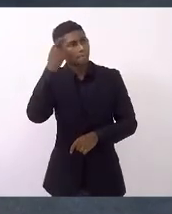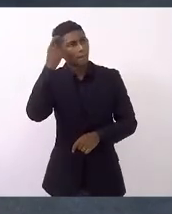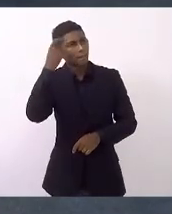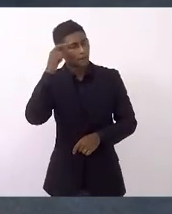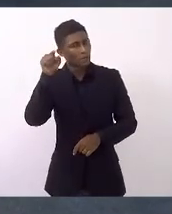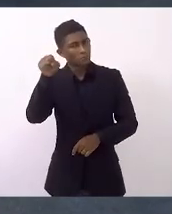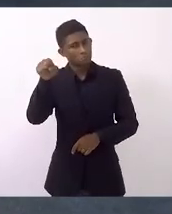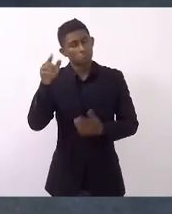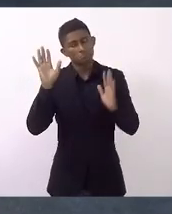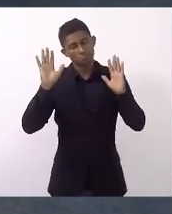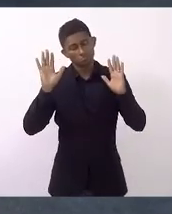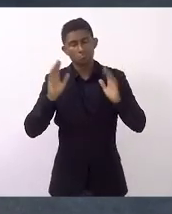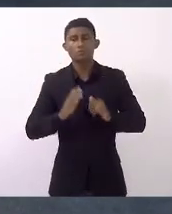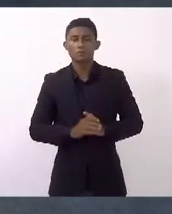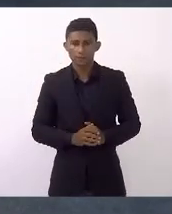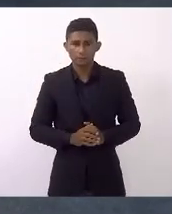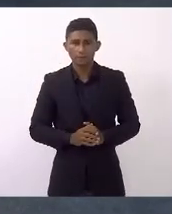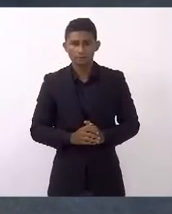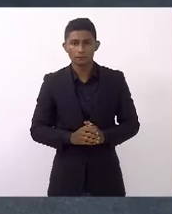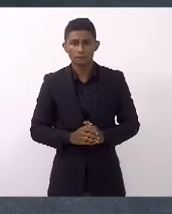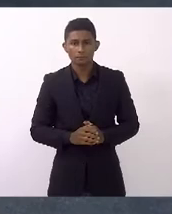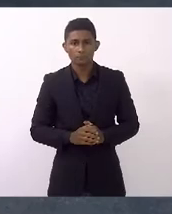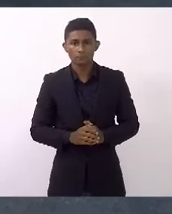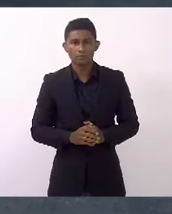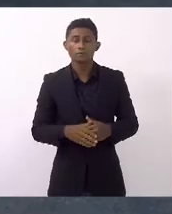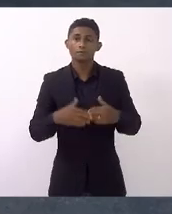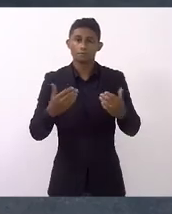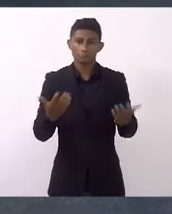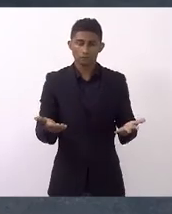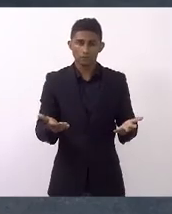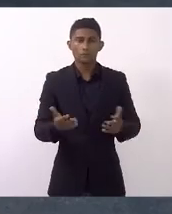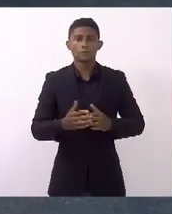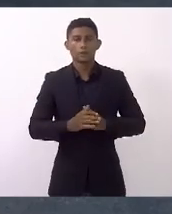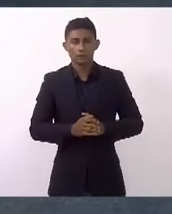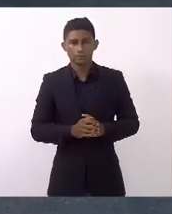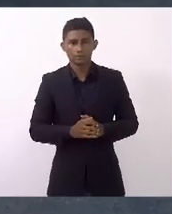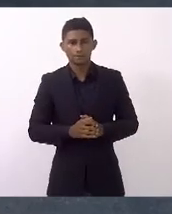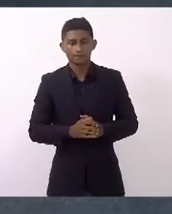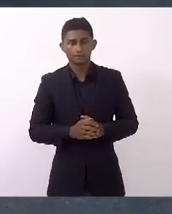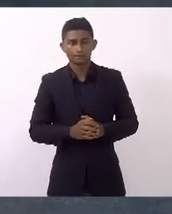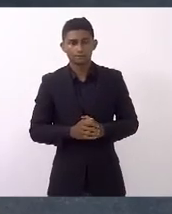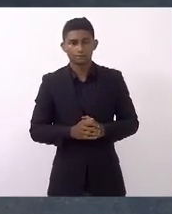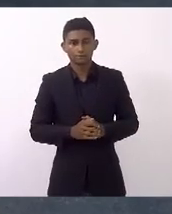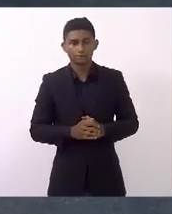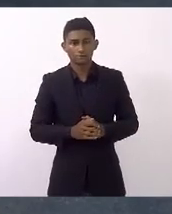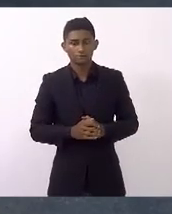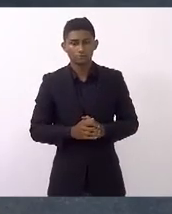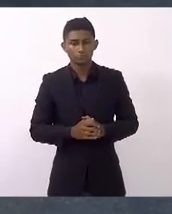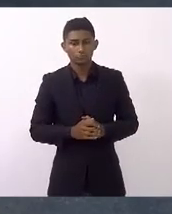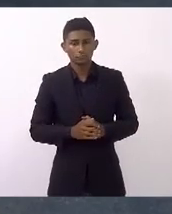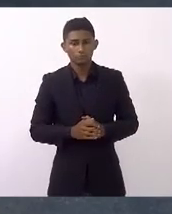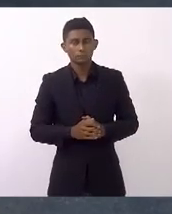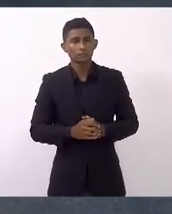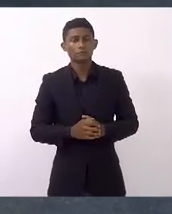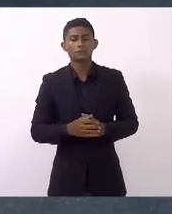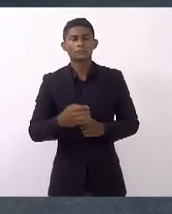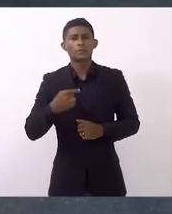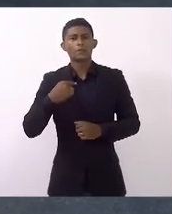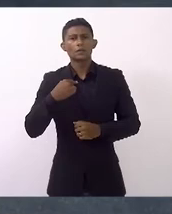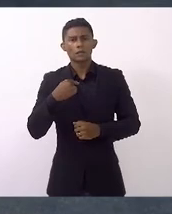persegue e que ela defende. Então, senhor presidente, eu não tenho, com toda a vênia, não